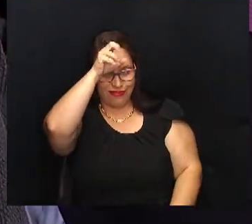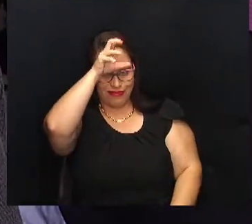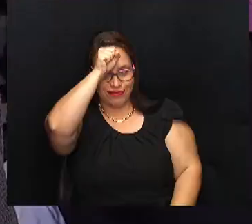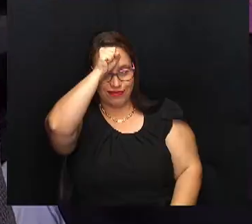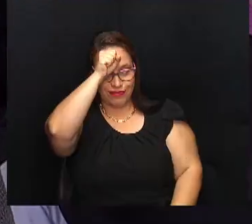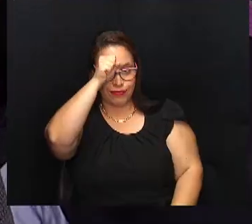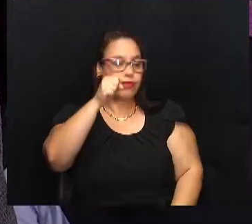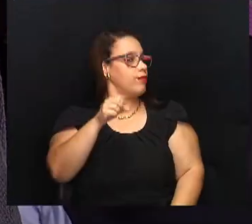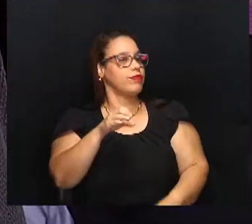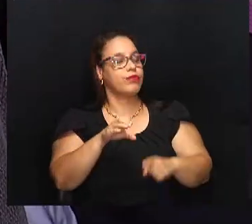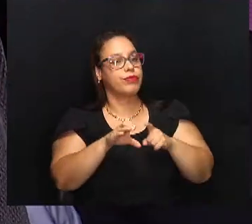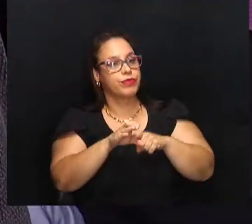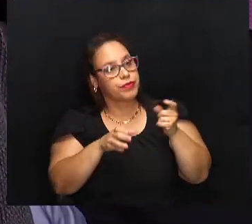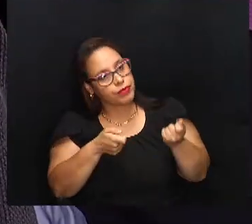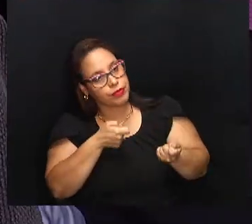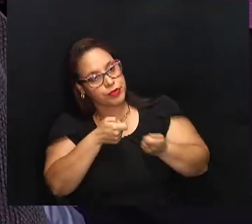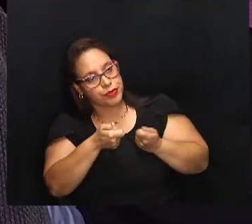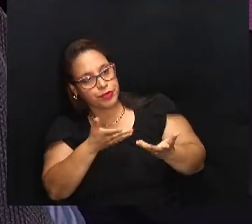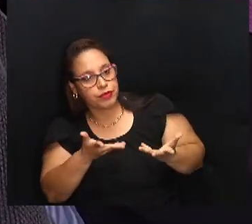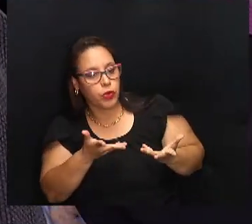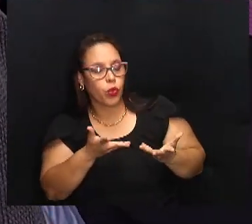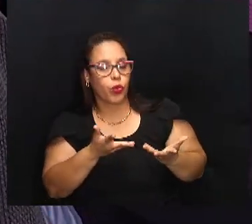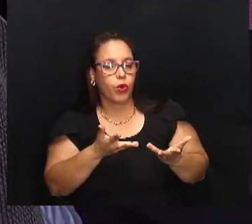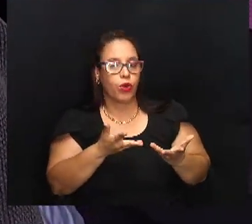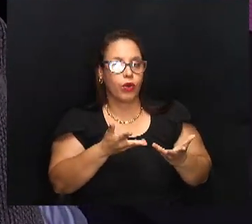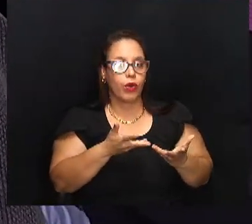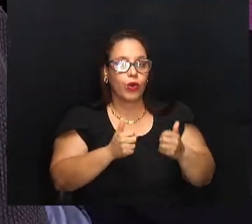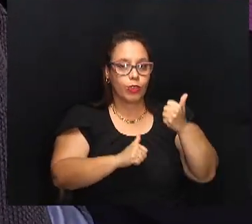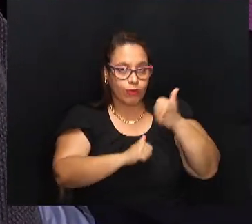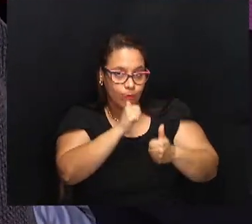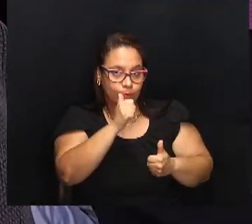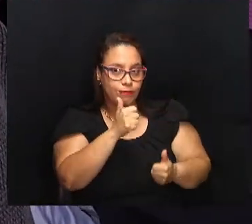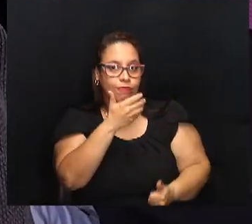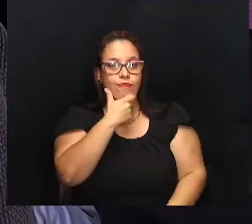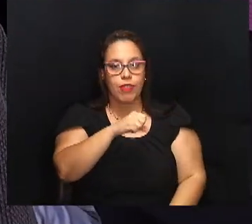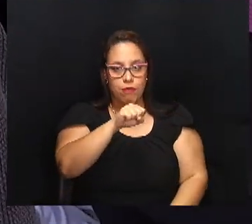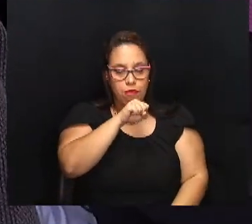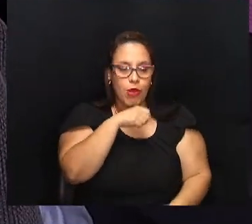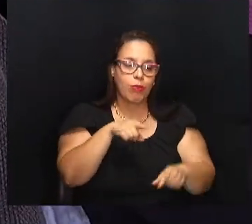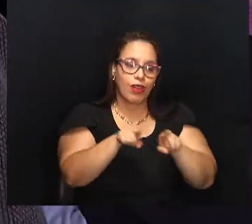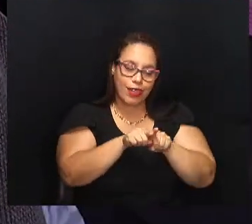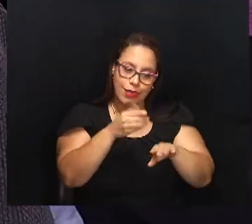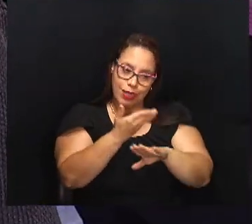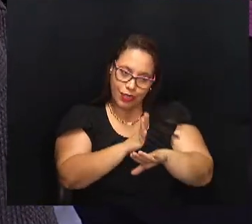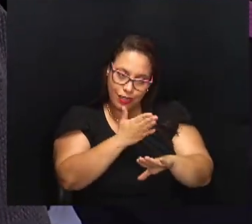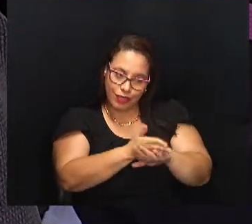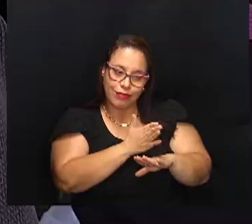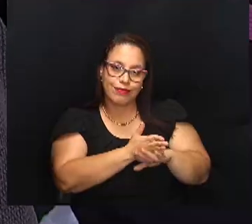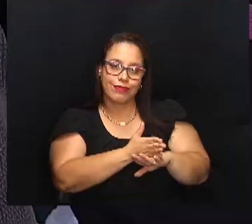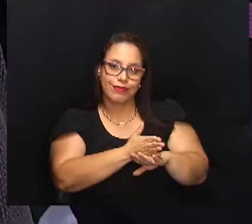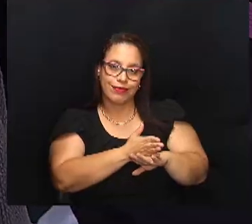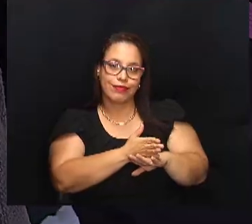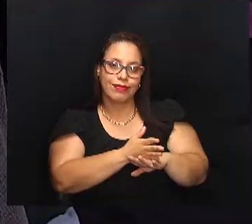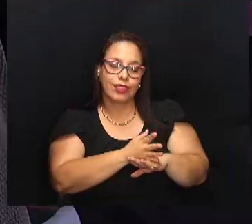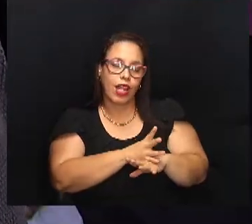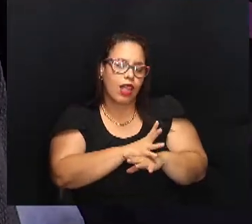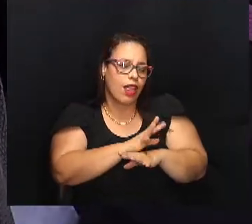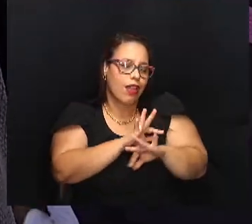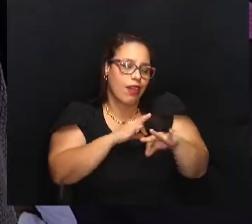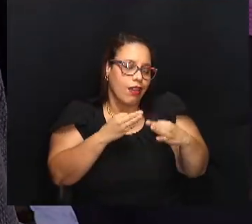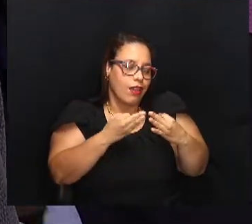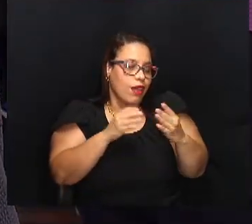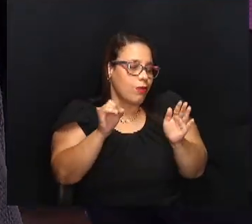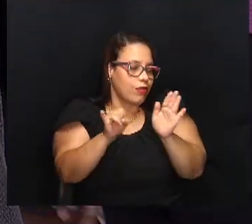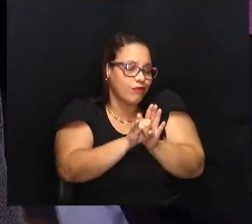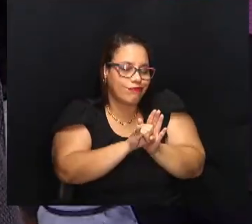ter a autodefesa. E é um esporte onde meu pai pratica também, Então já tem esse laço familiar. E eu me